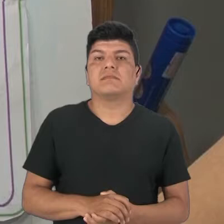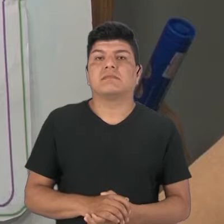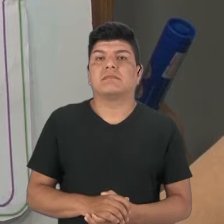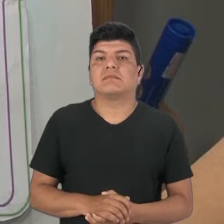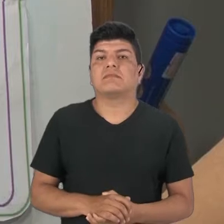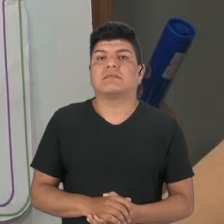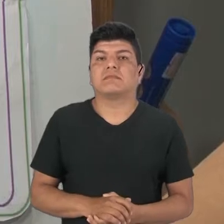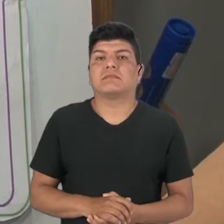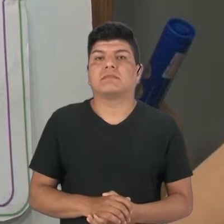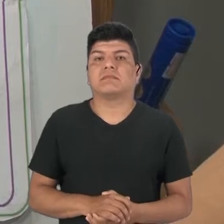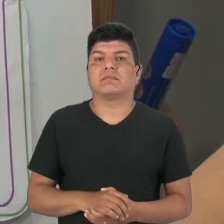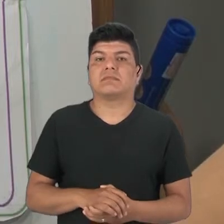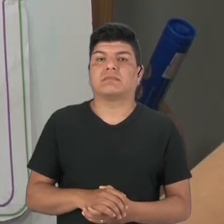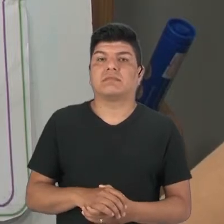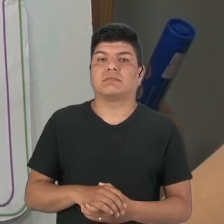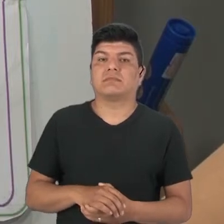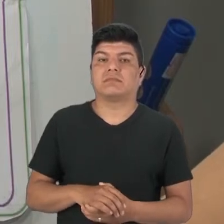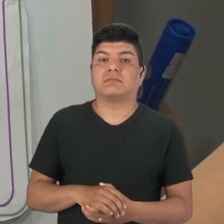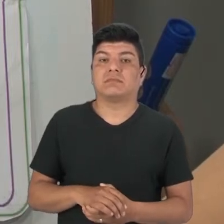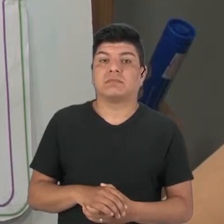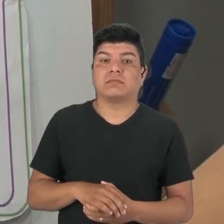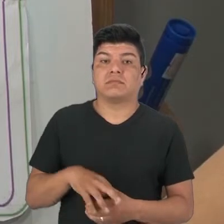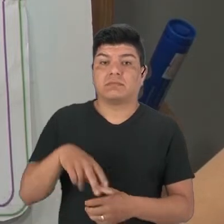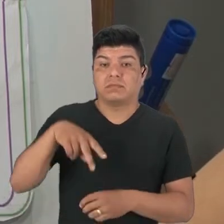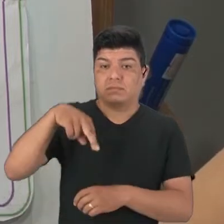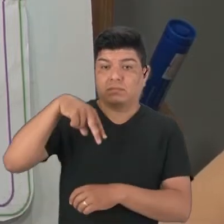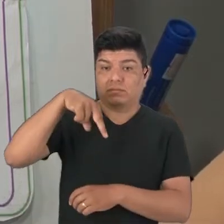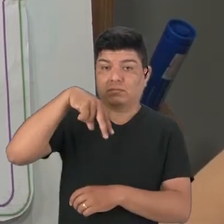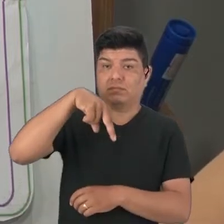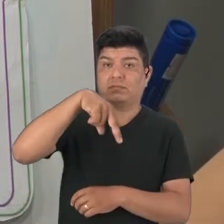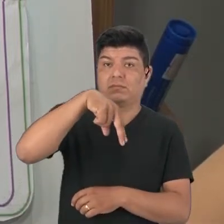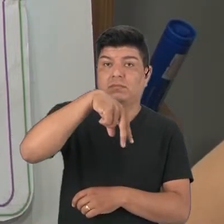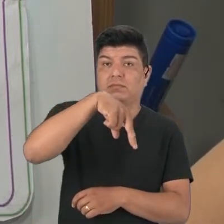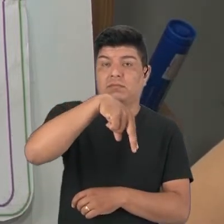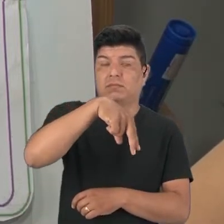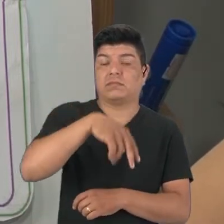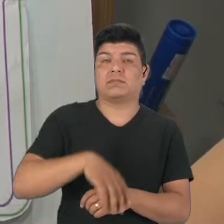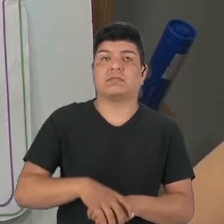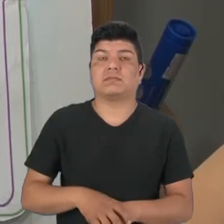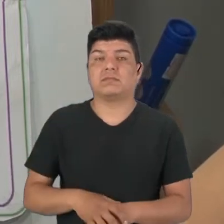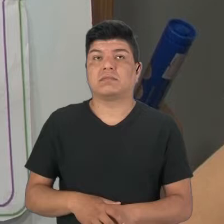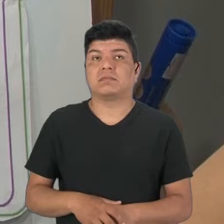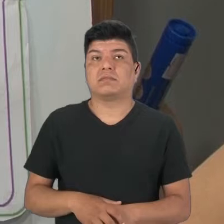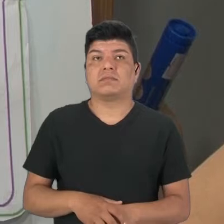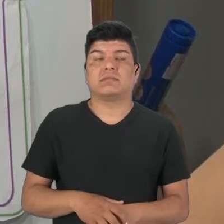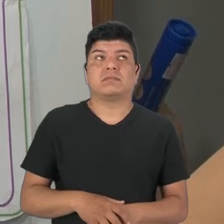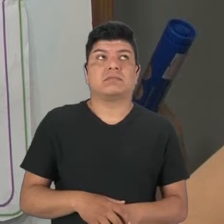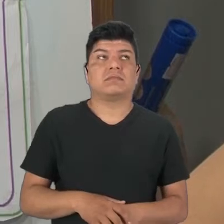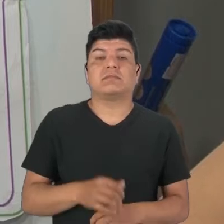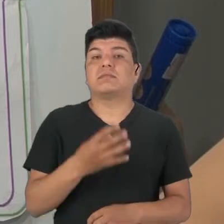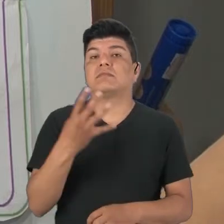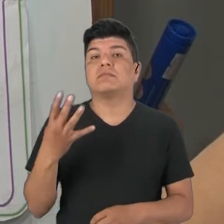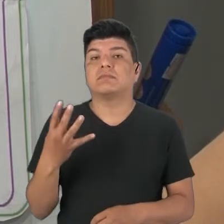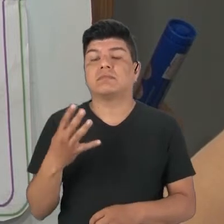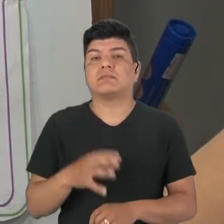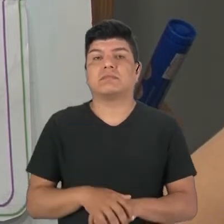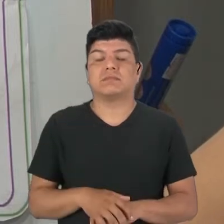E a pé, transporte que eles vão a pé. Quantos